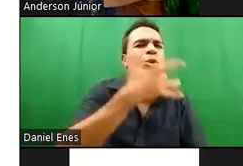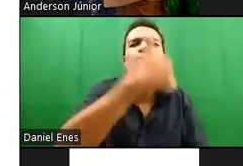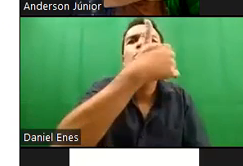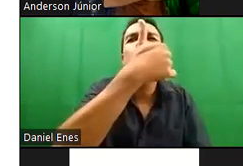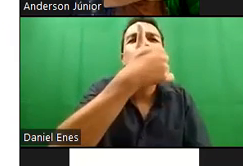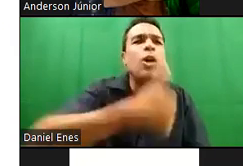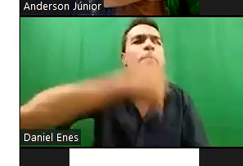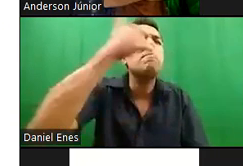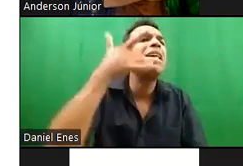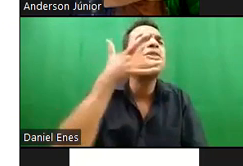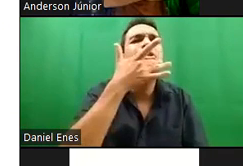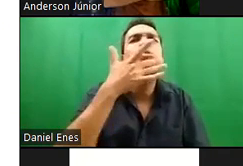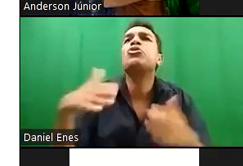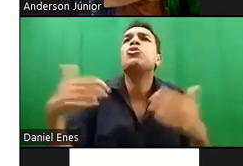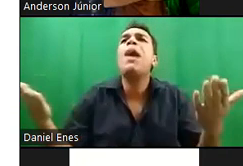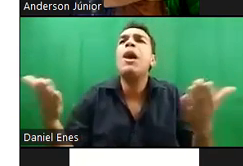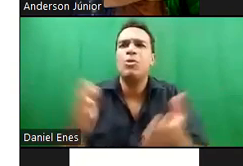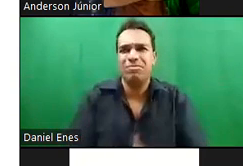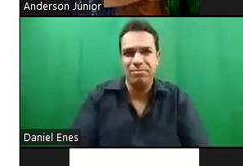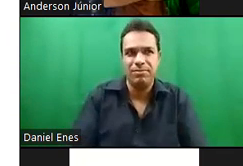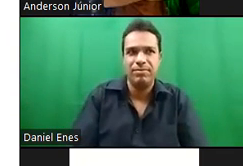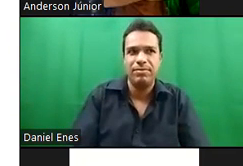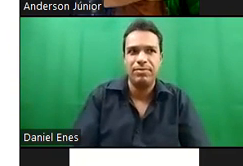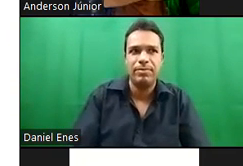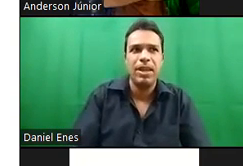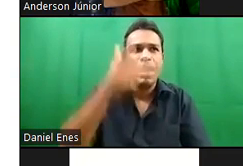Mais gostoso, ó. Mais gostoso. Qual?